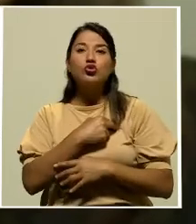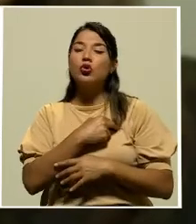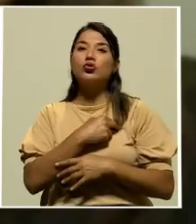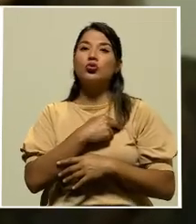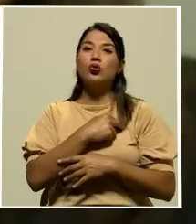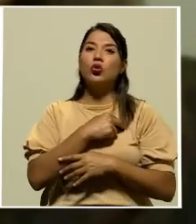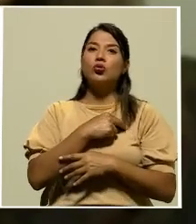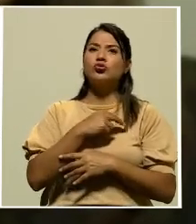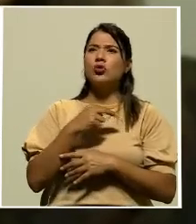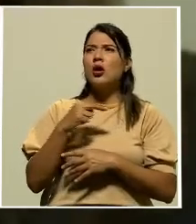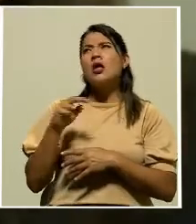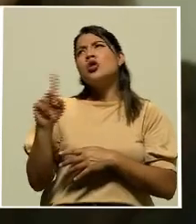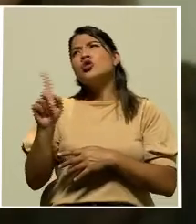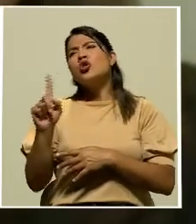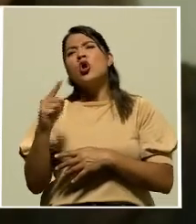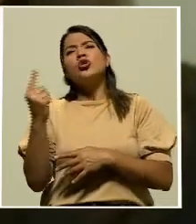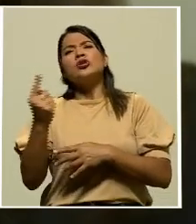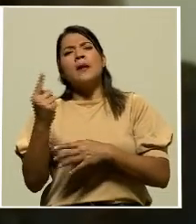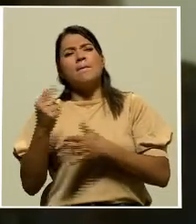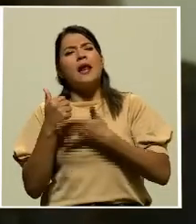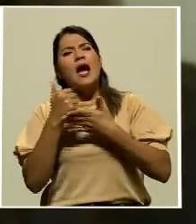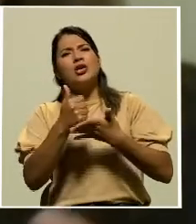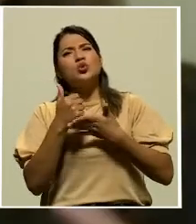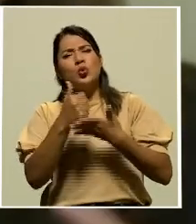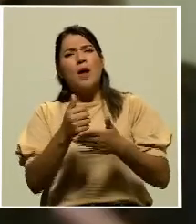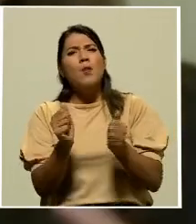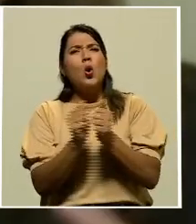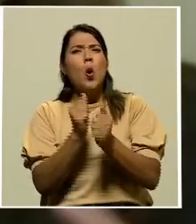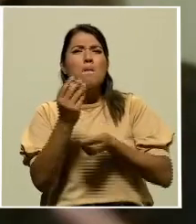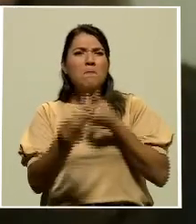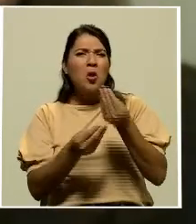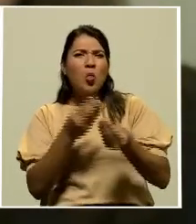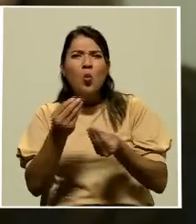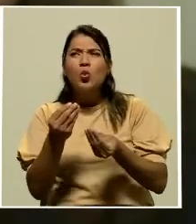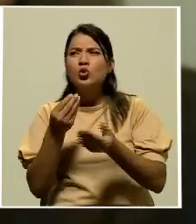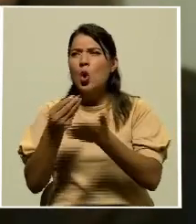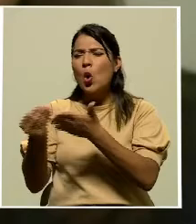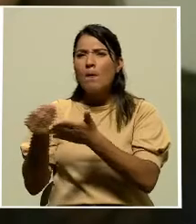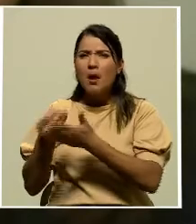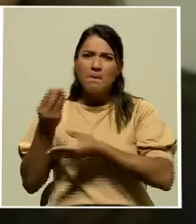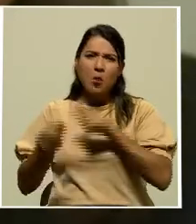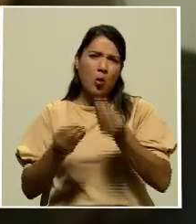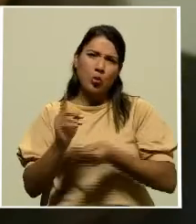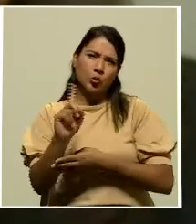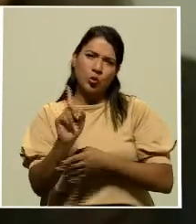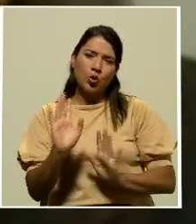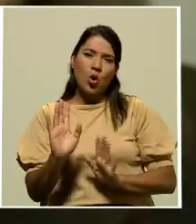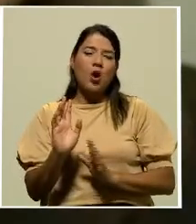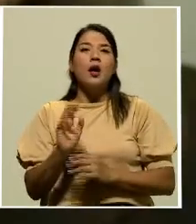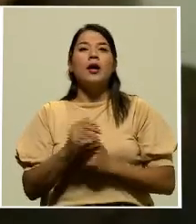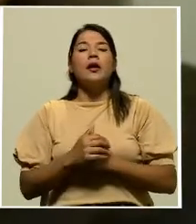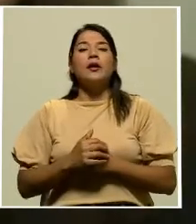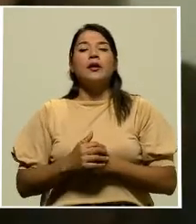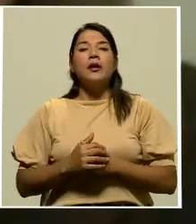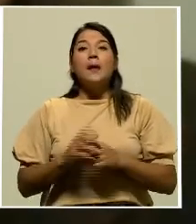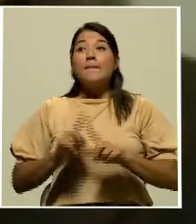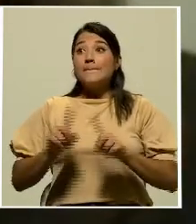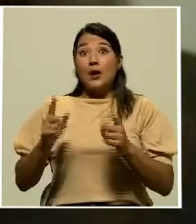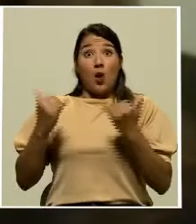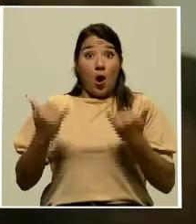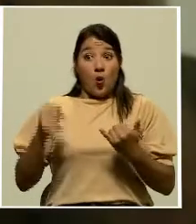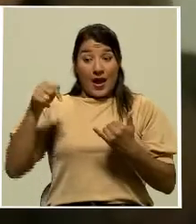tradição de apoiar com suministros, não, de comprar as coisas, porque o país não tinha necessidade antes,